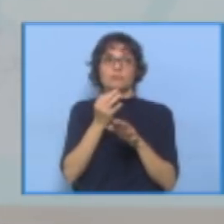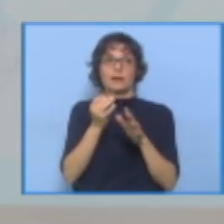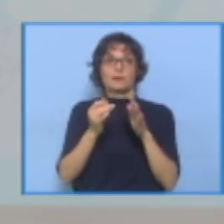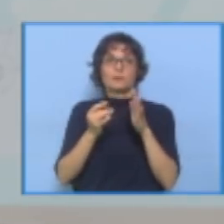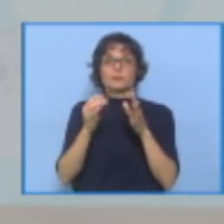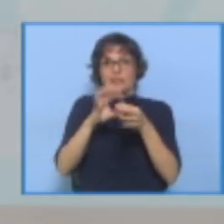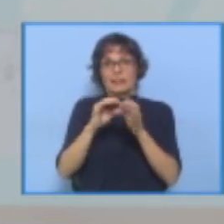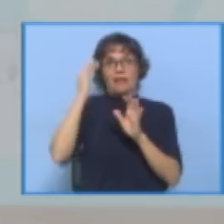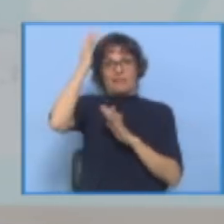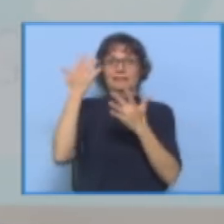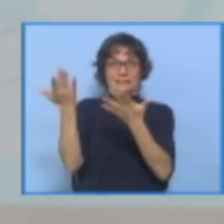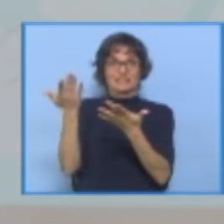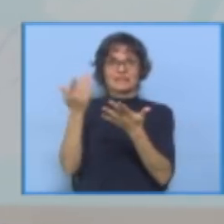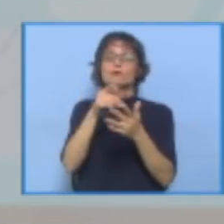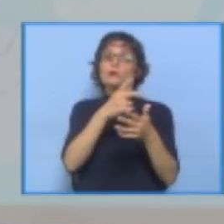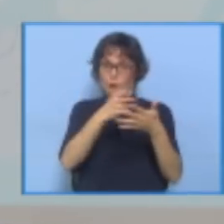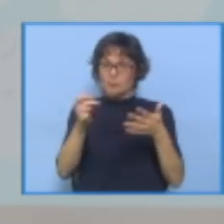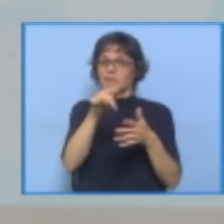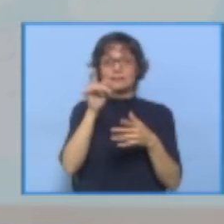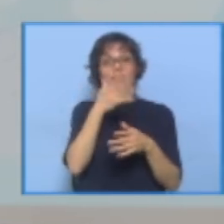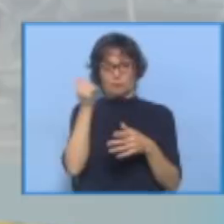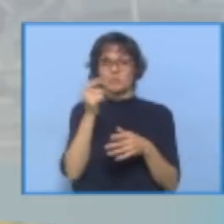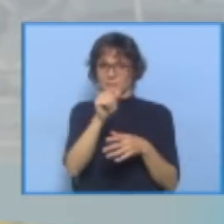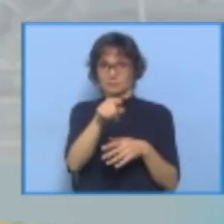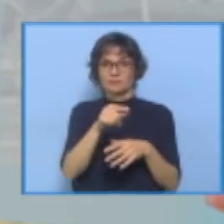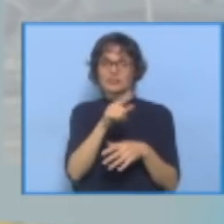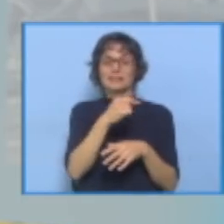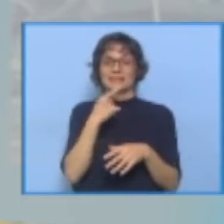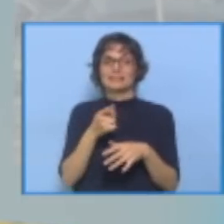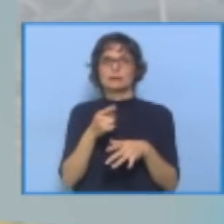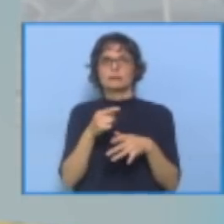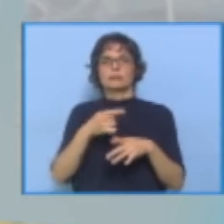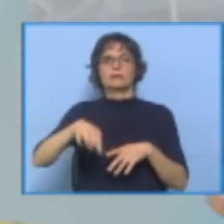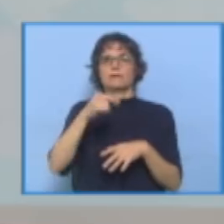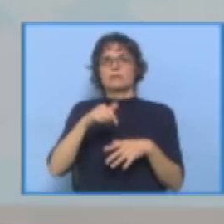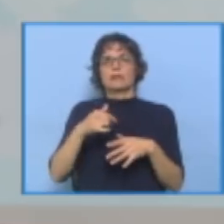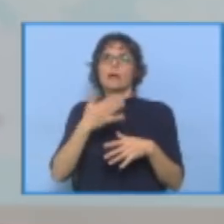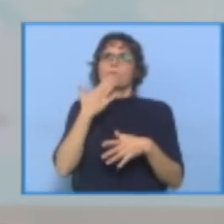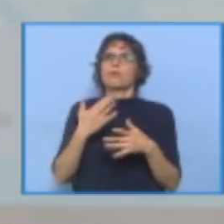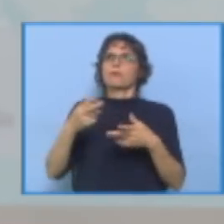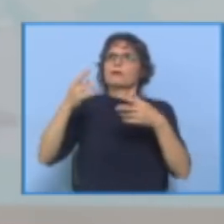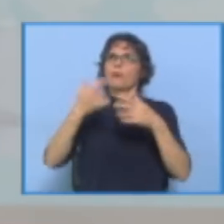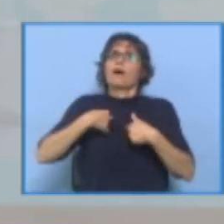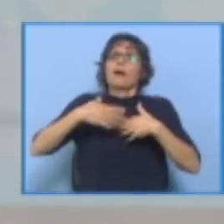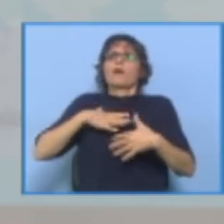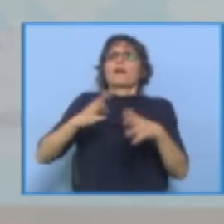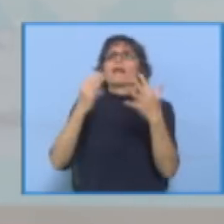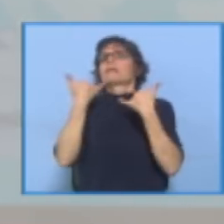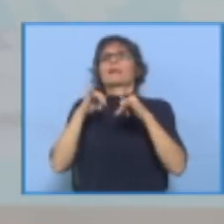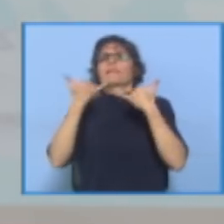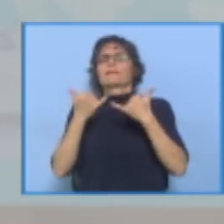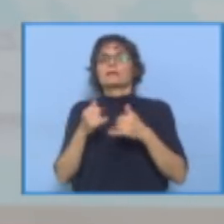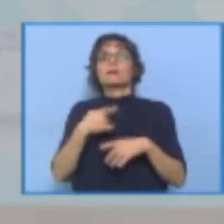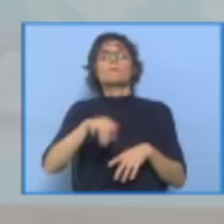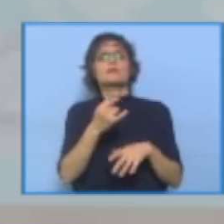qual. Exatamente. Essa frase é muito bonita porque ele diz: andamos aqui a pedir felicidades gratuitas e não nos